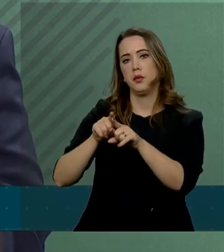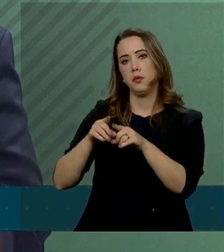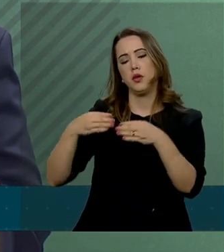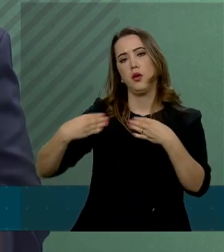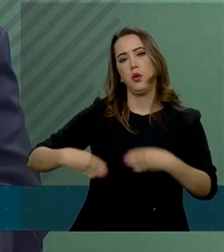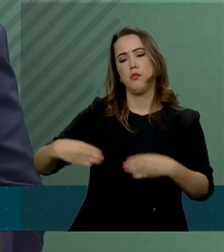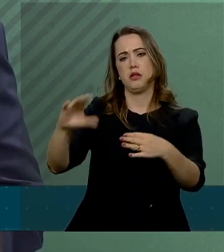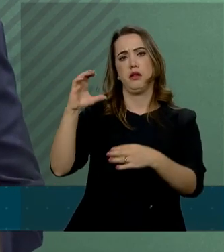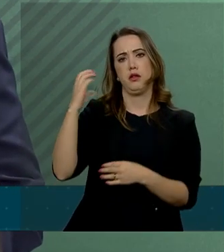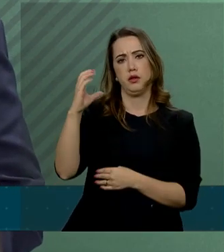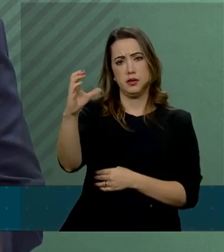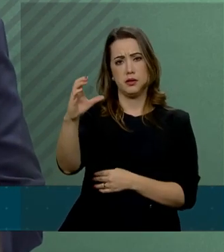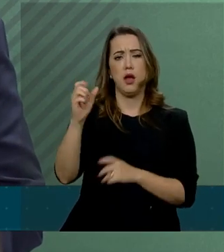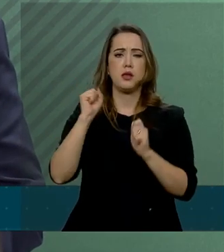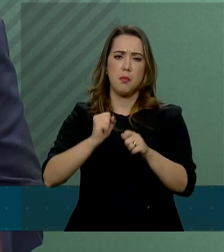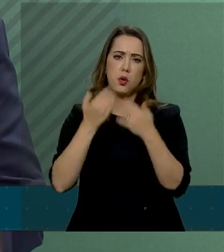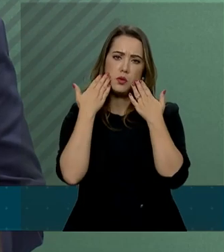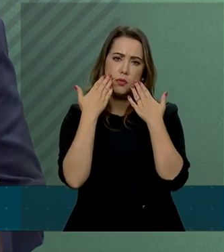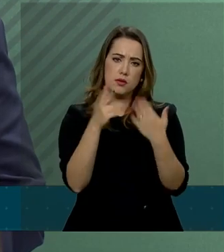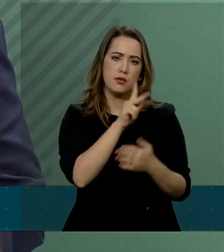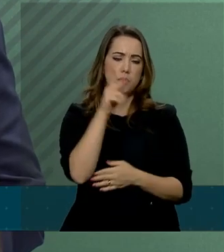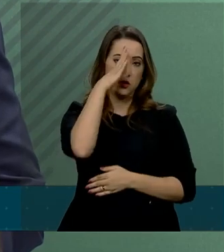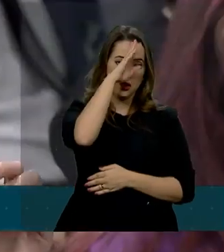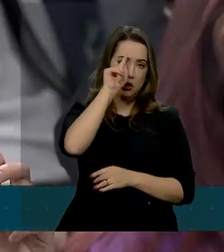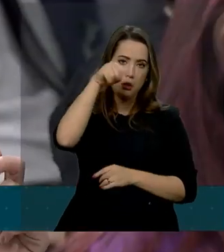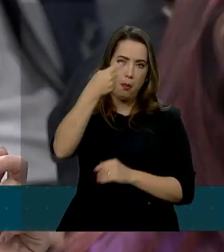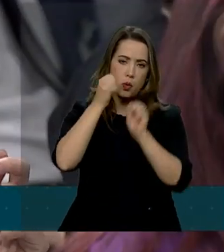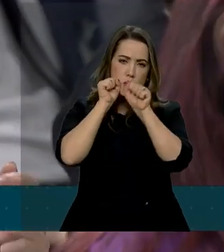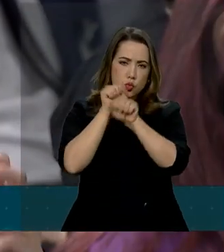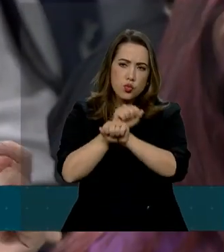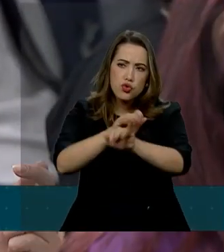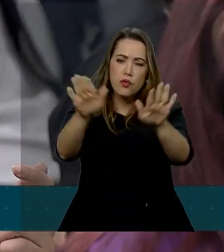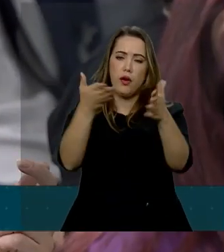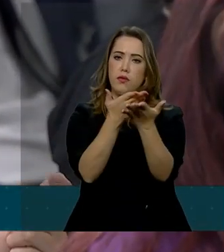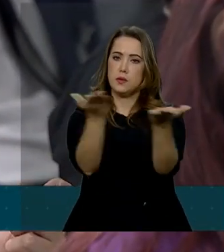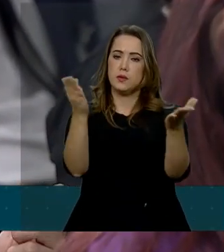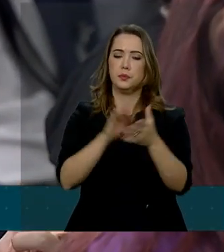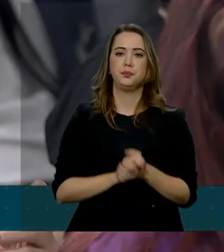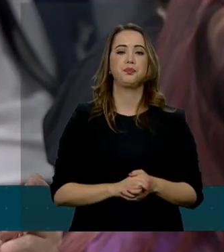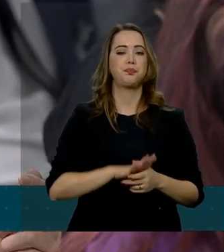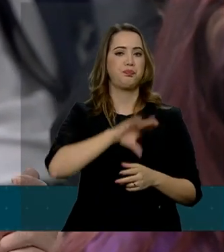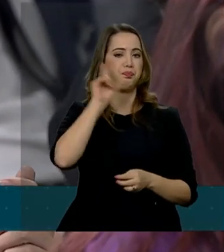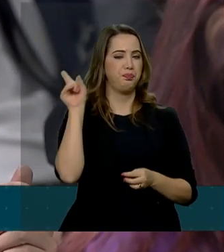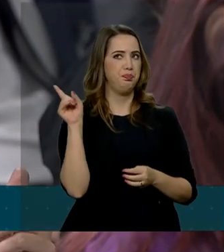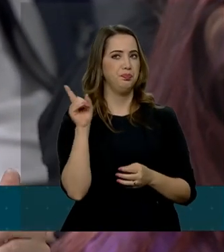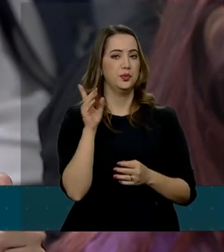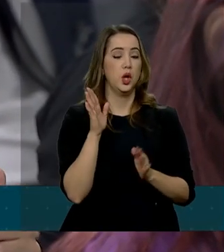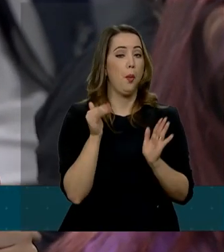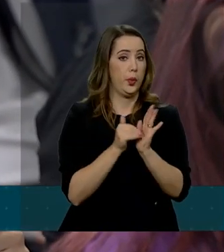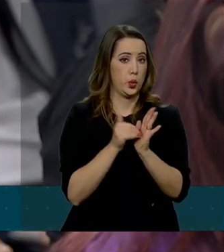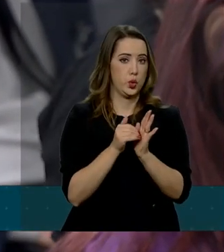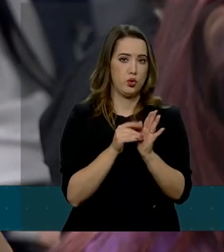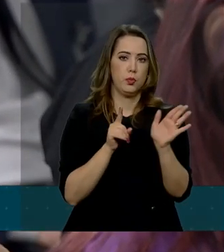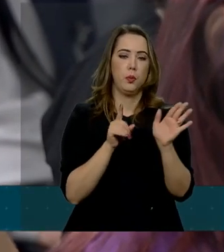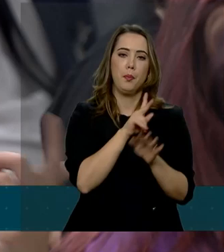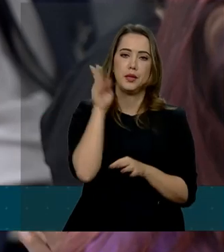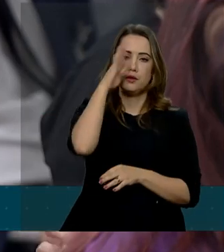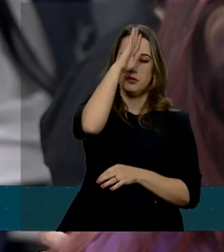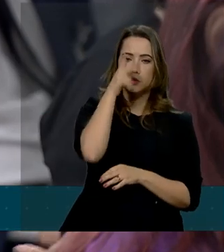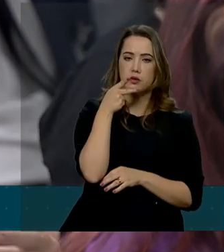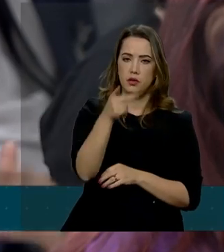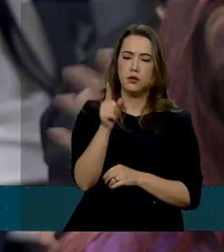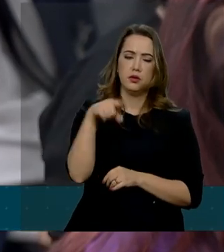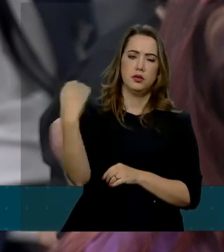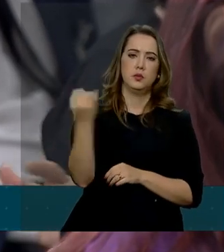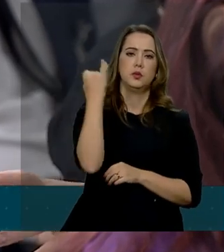a partir daí surge o divulgado a vocês isso é um ótimo complemento o presente nem falou que seria importante é caso